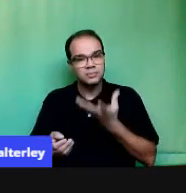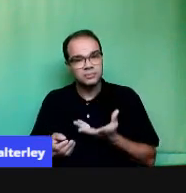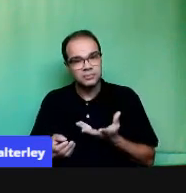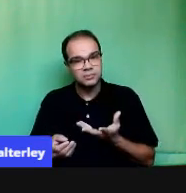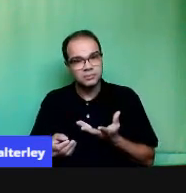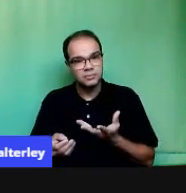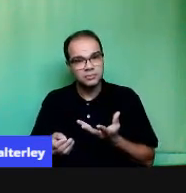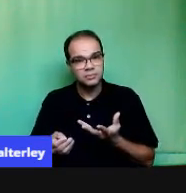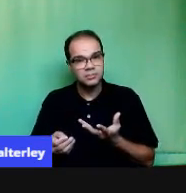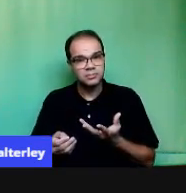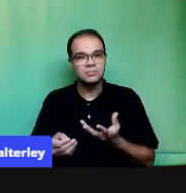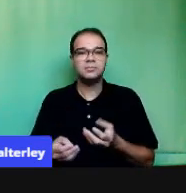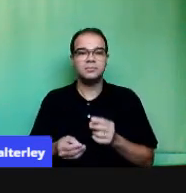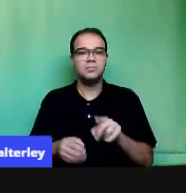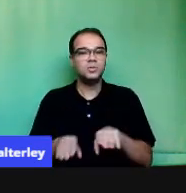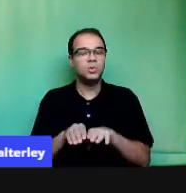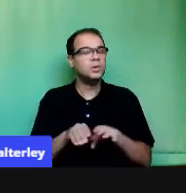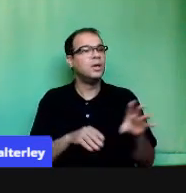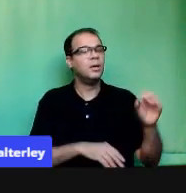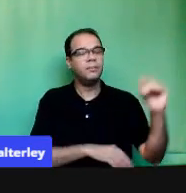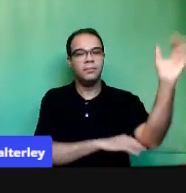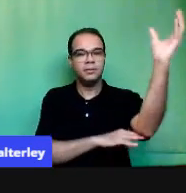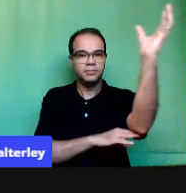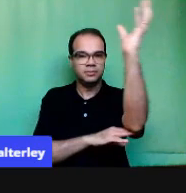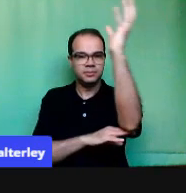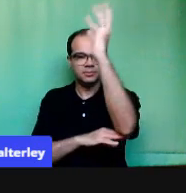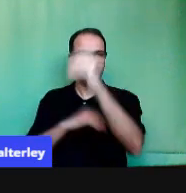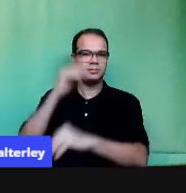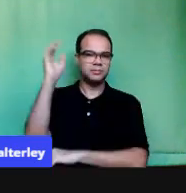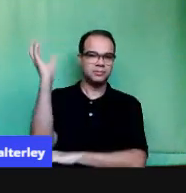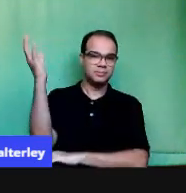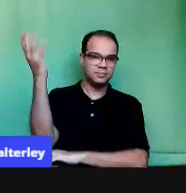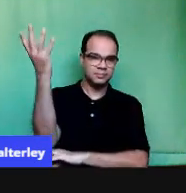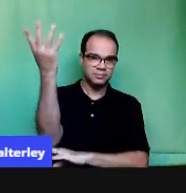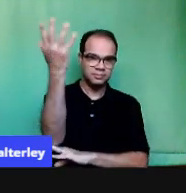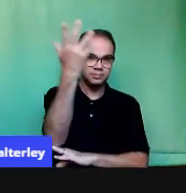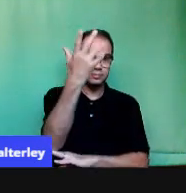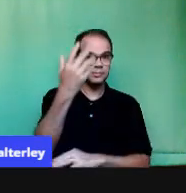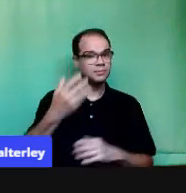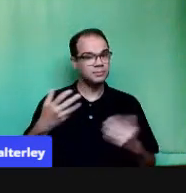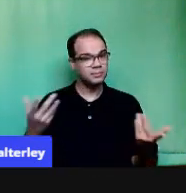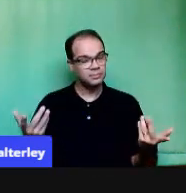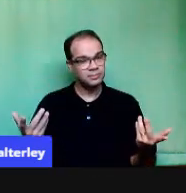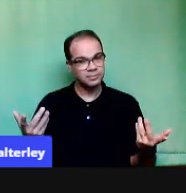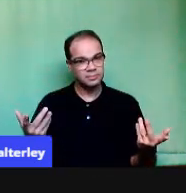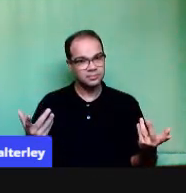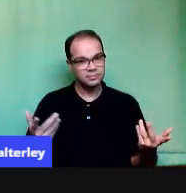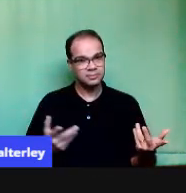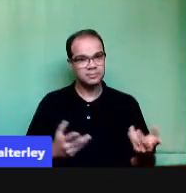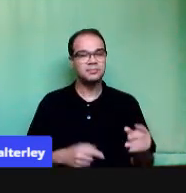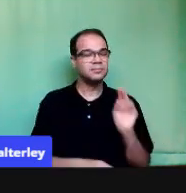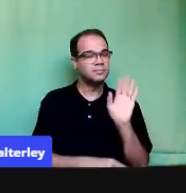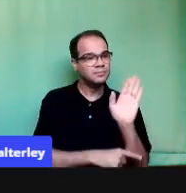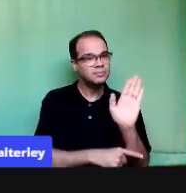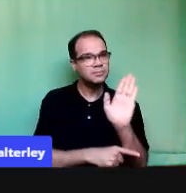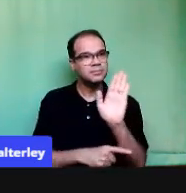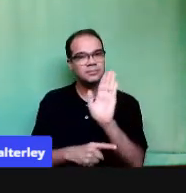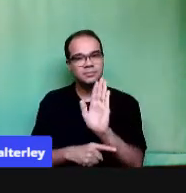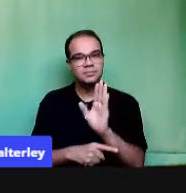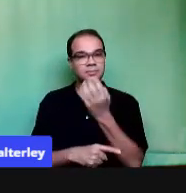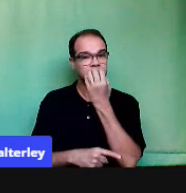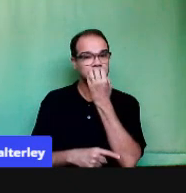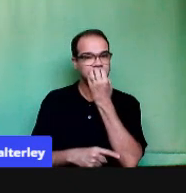também preservar o meio ambiente, melhorando também a qualidade, aumentando a biodiversidade e melhorando a qualidade dos